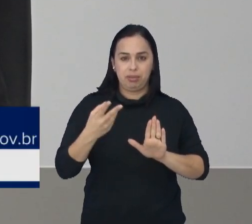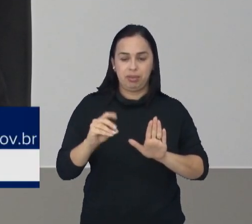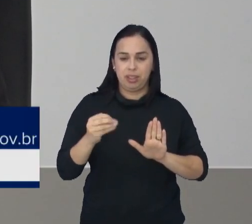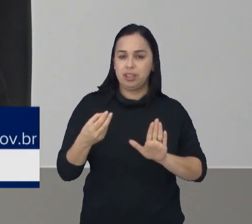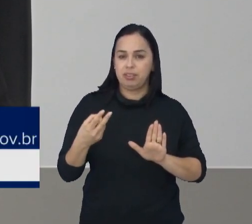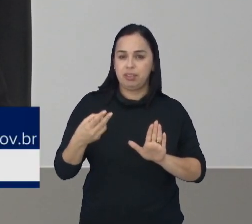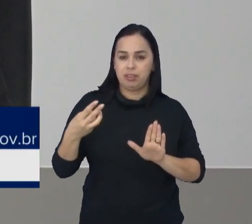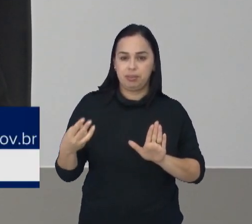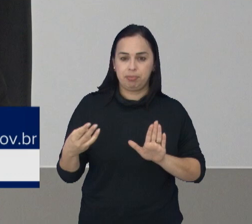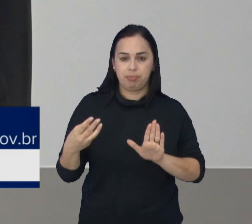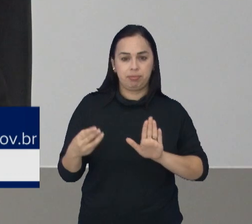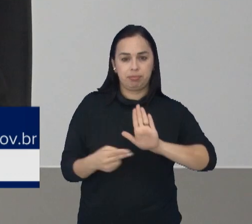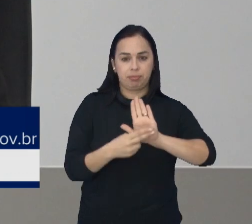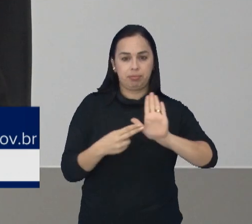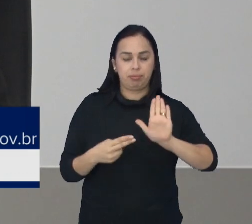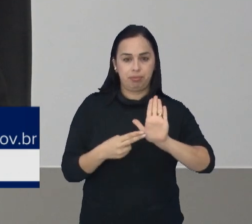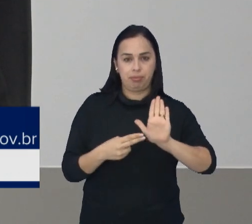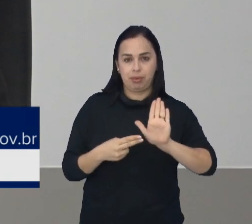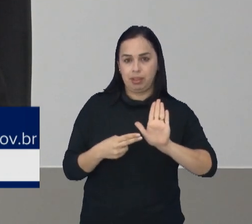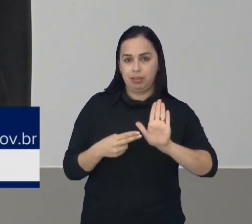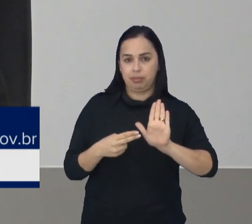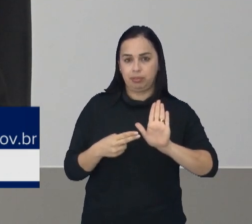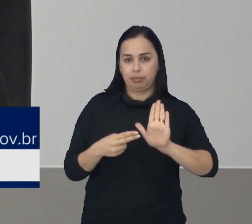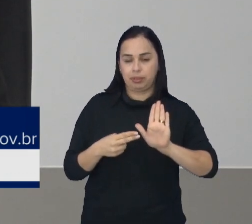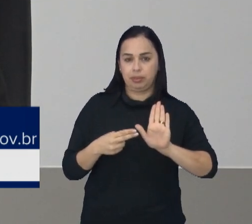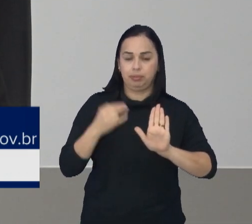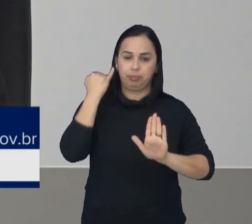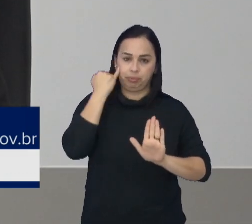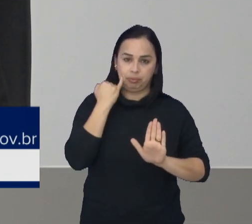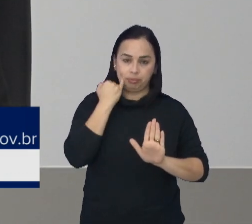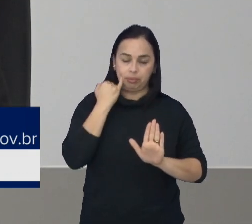103/2023, autoria do vereador José Luiz Nunes.